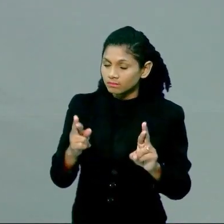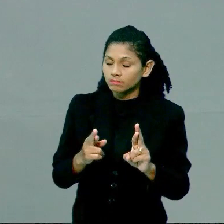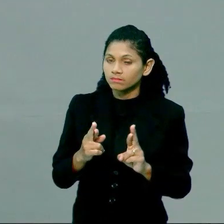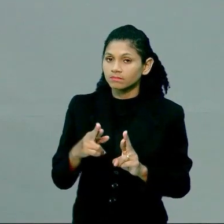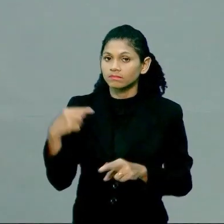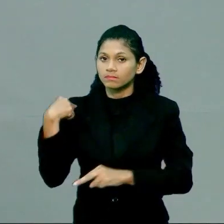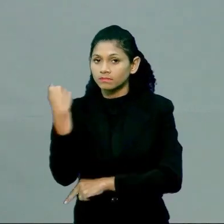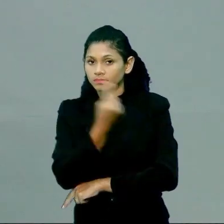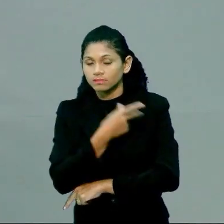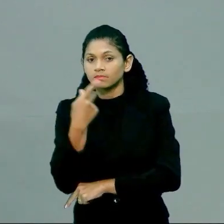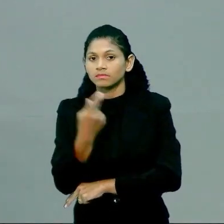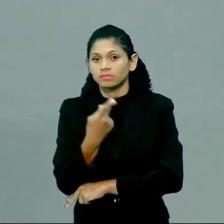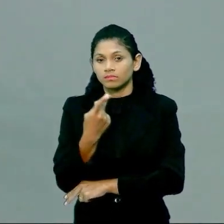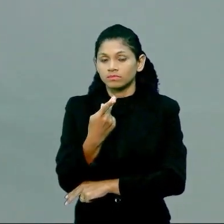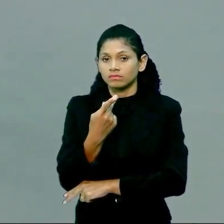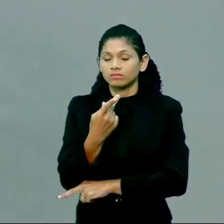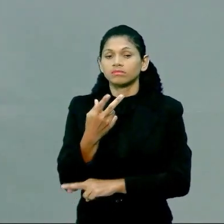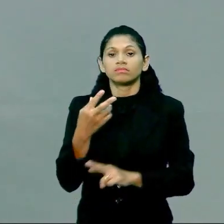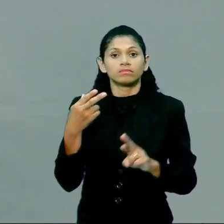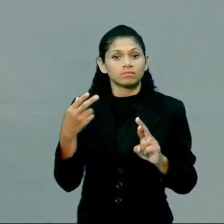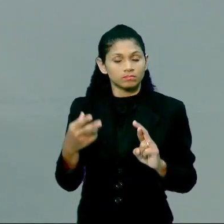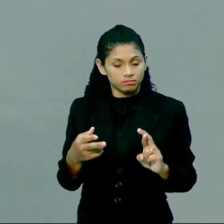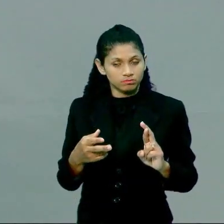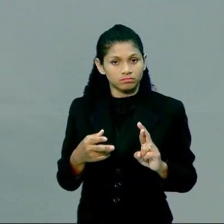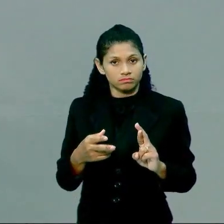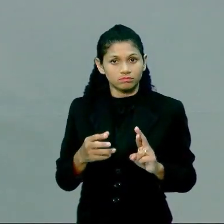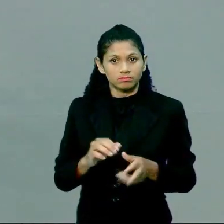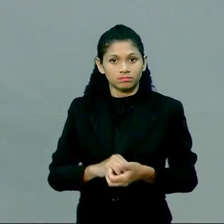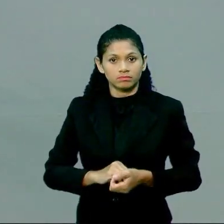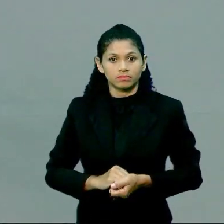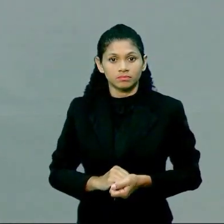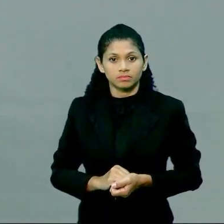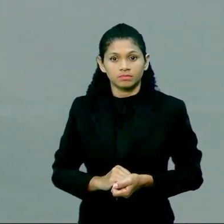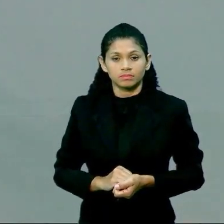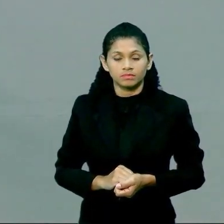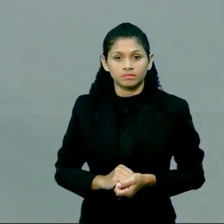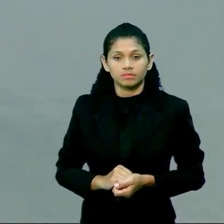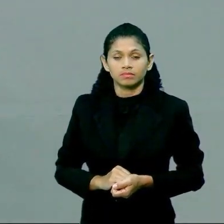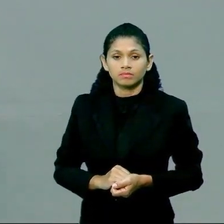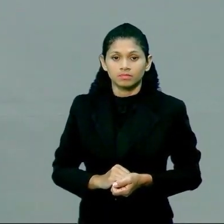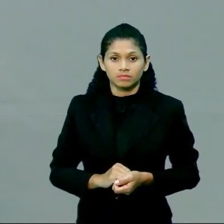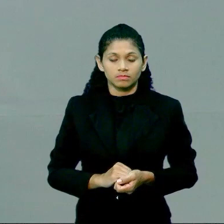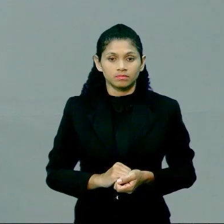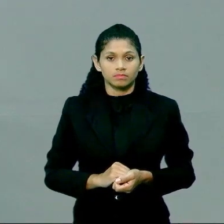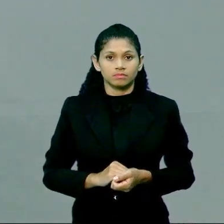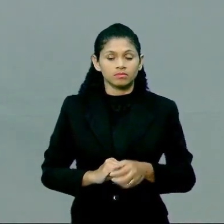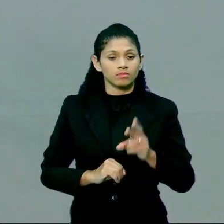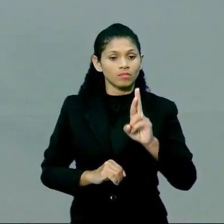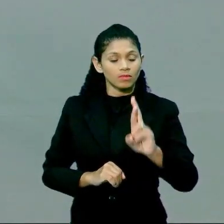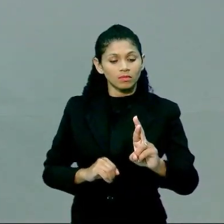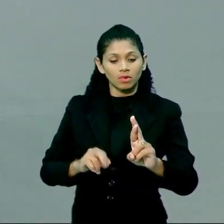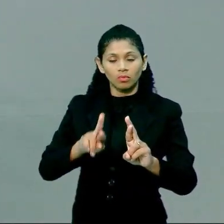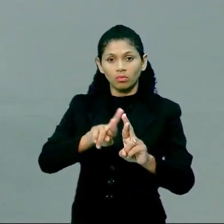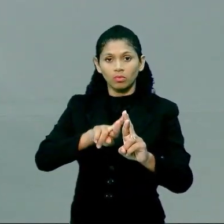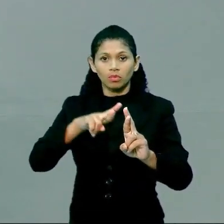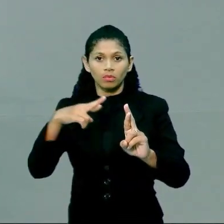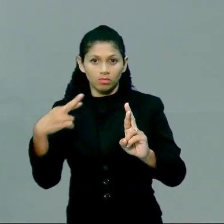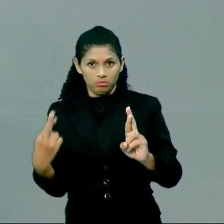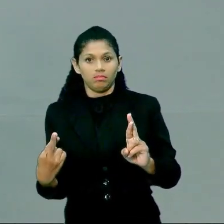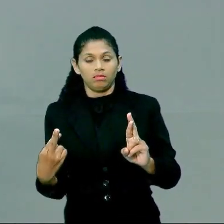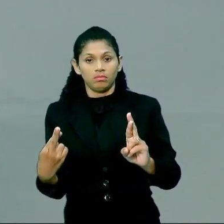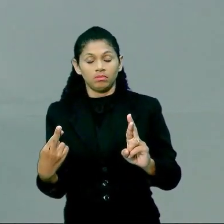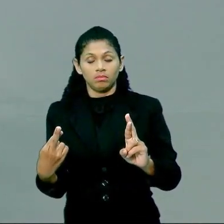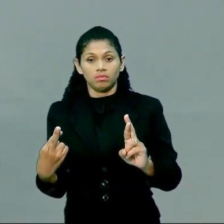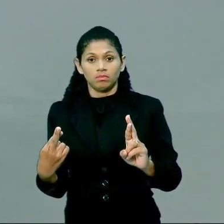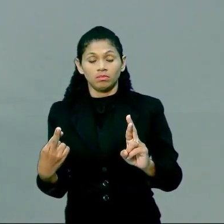falando. Referente e o referente. O referencial e o referente, tá, galera? No sentido do quê? De